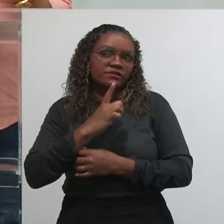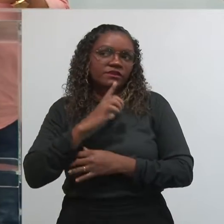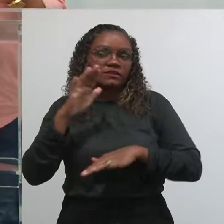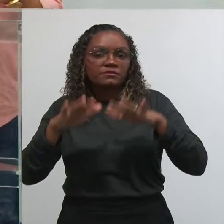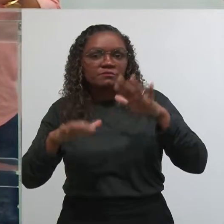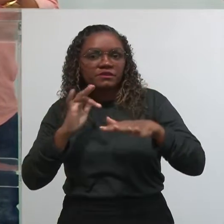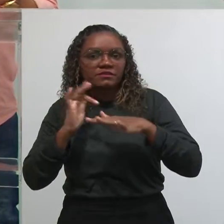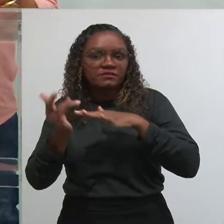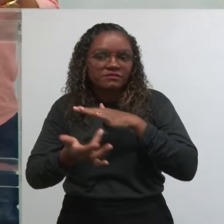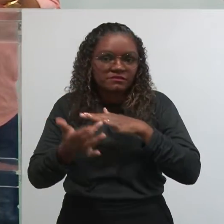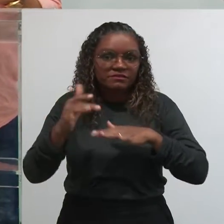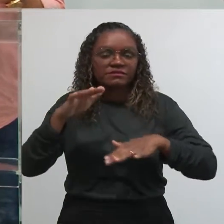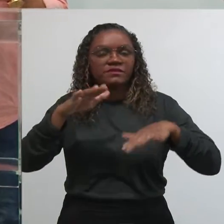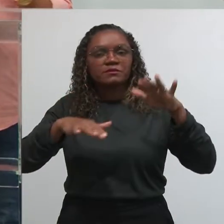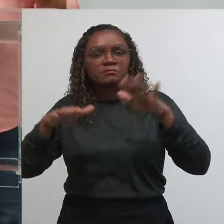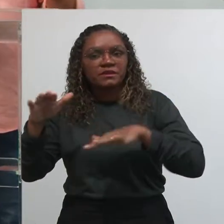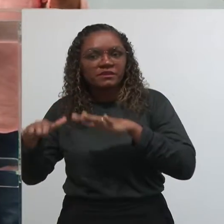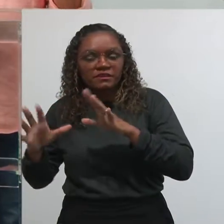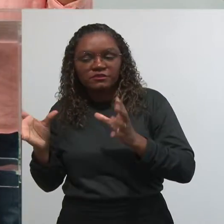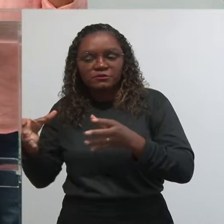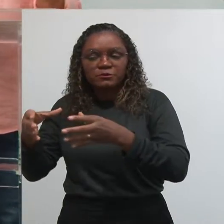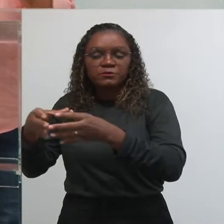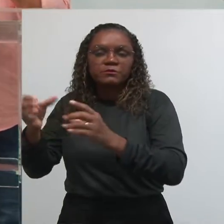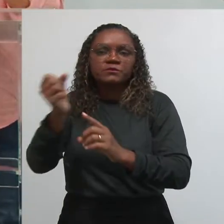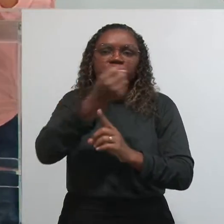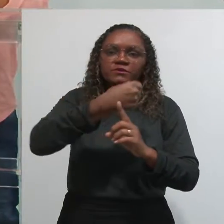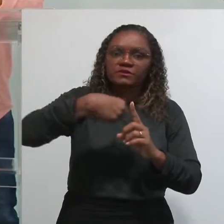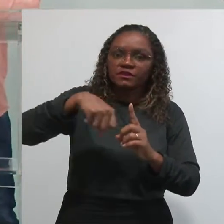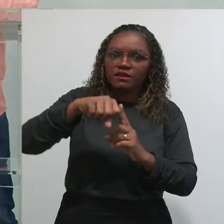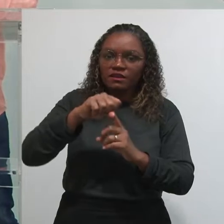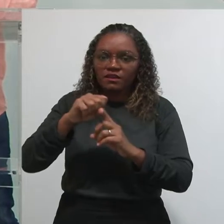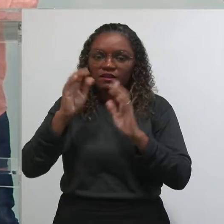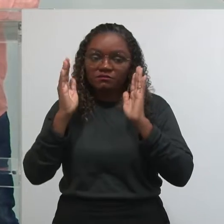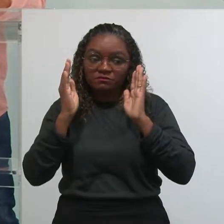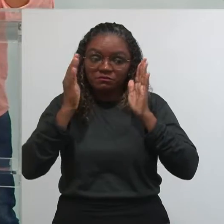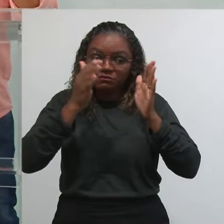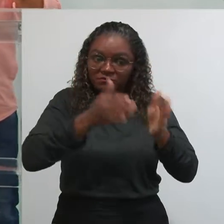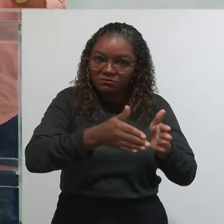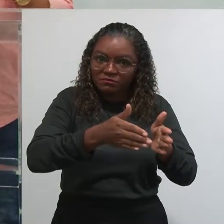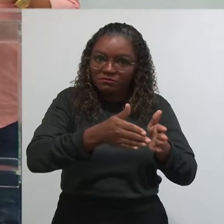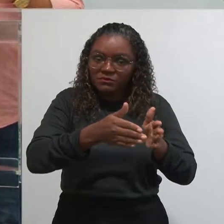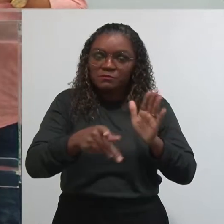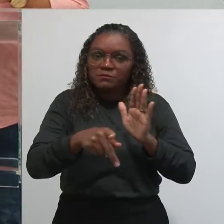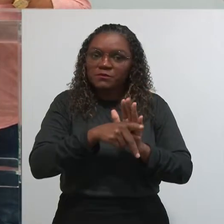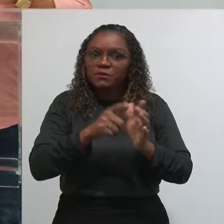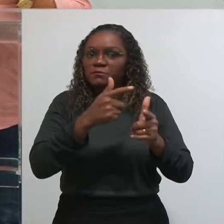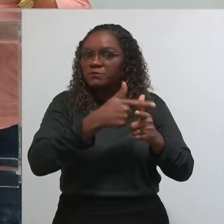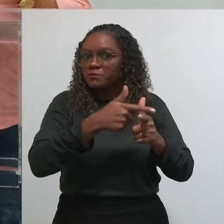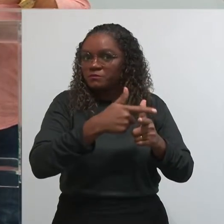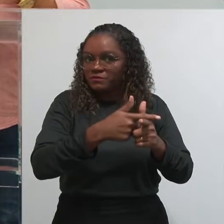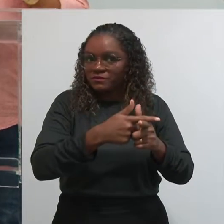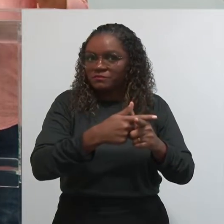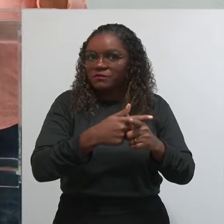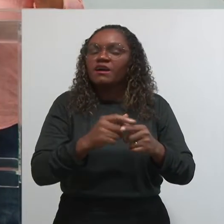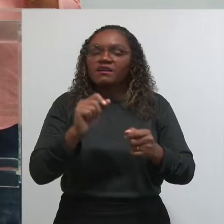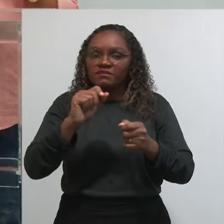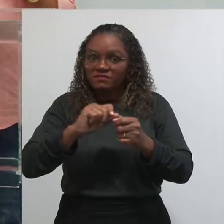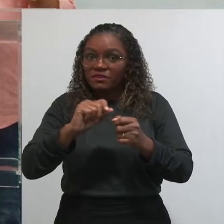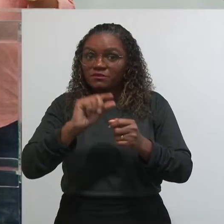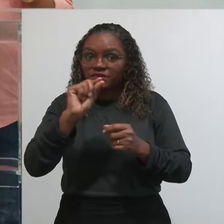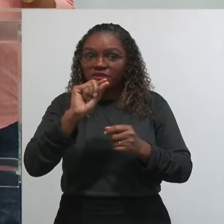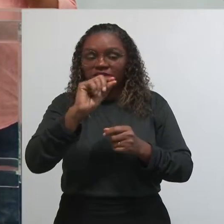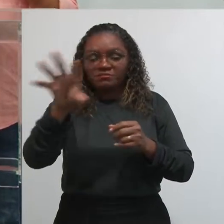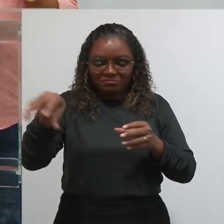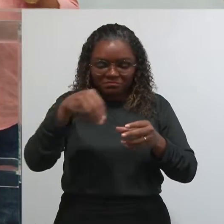de grupos de interesse, né, grupos sociais relacionados diretamente com aquele problema, que faz com que ele seja incluído na agenda, a